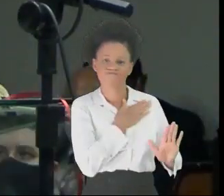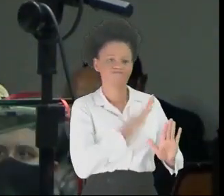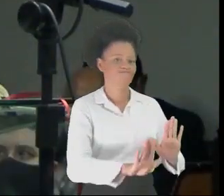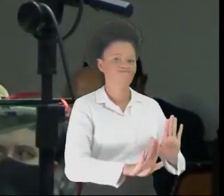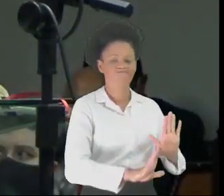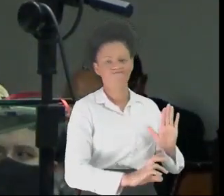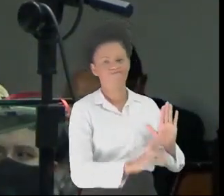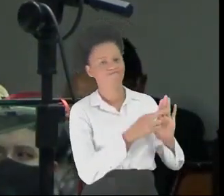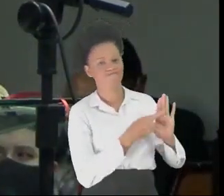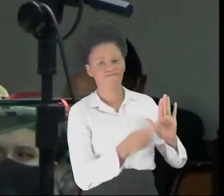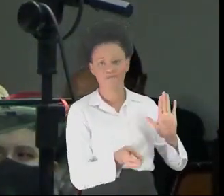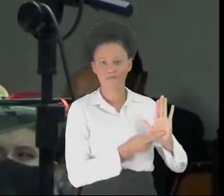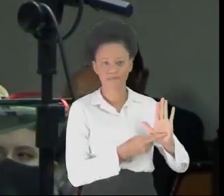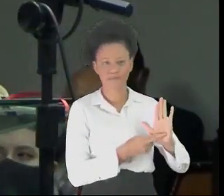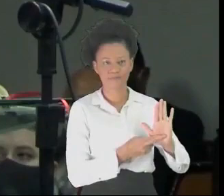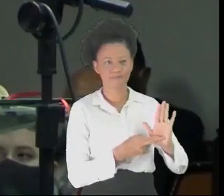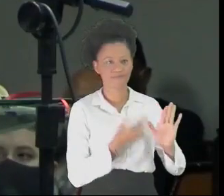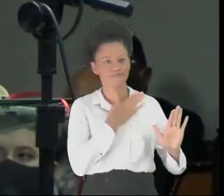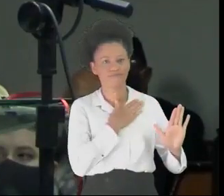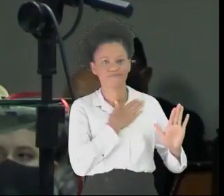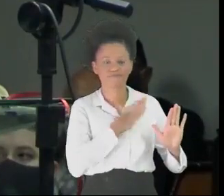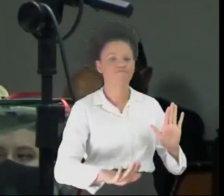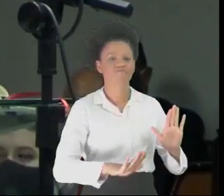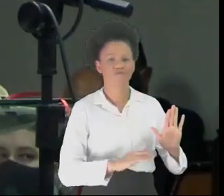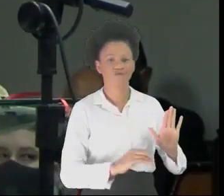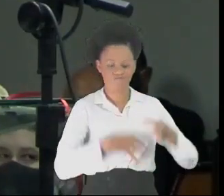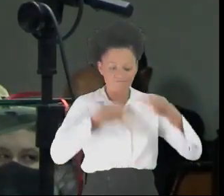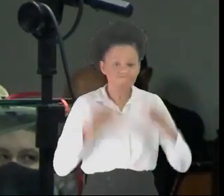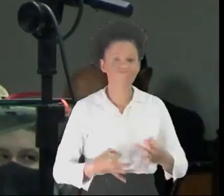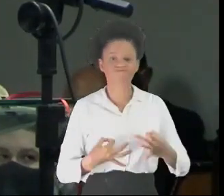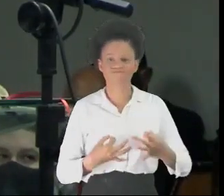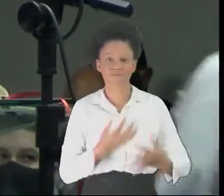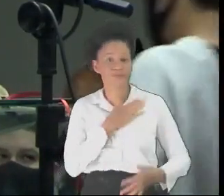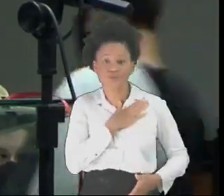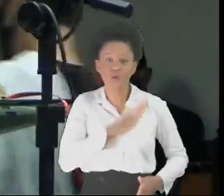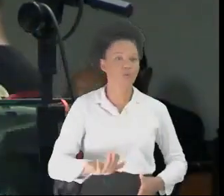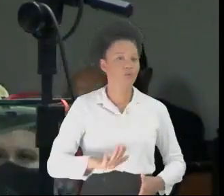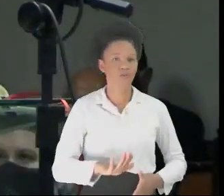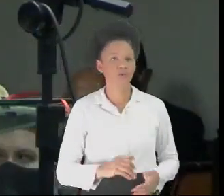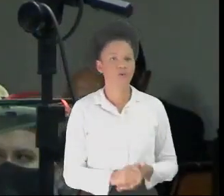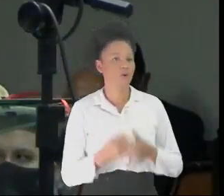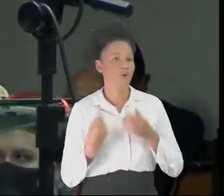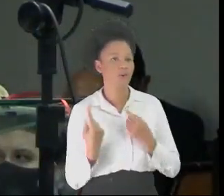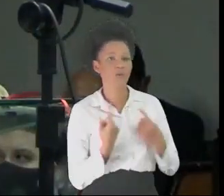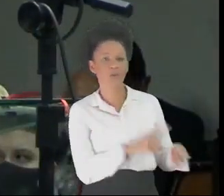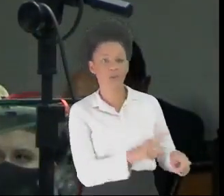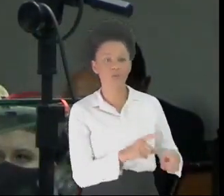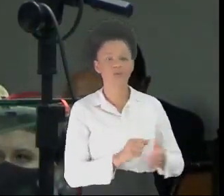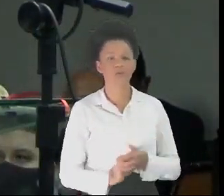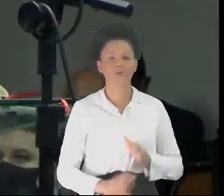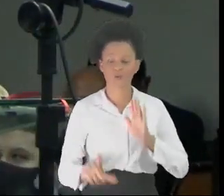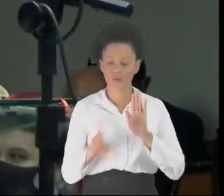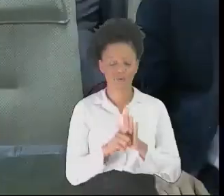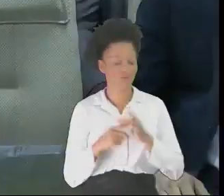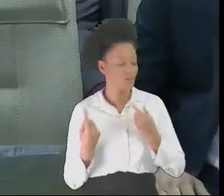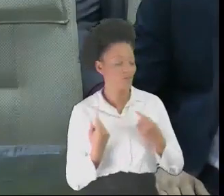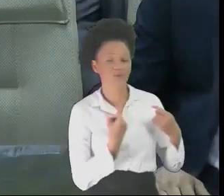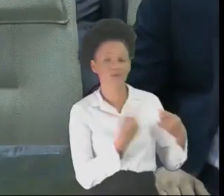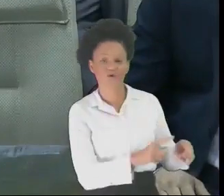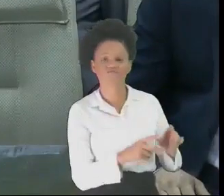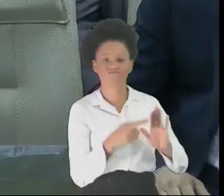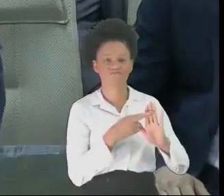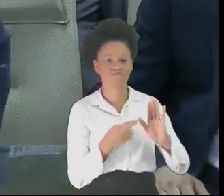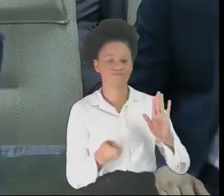regra, não gosta de ordem. É contra a lei, é contra a regra, é contra a